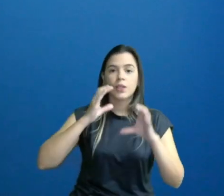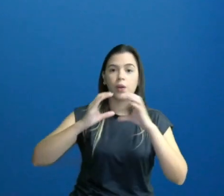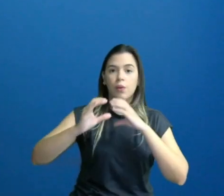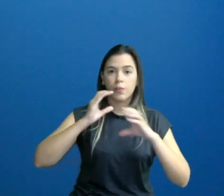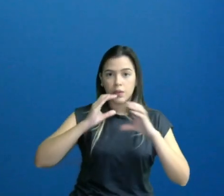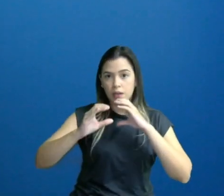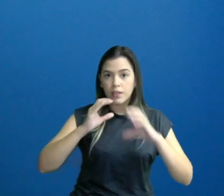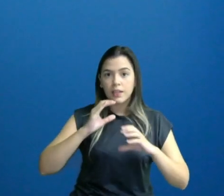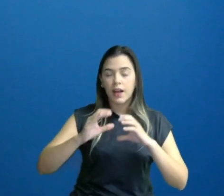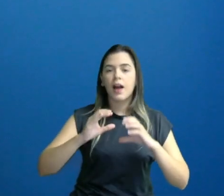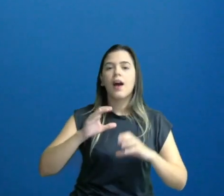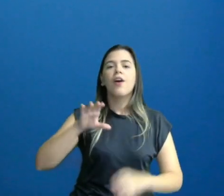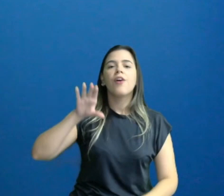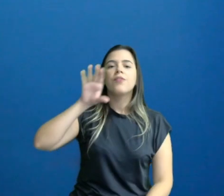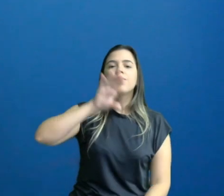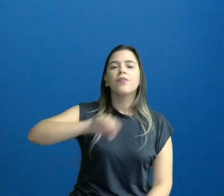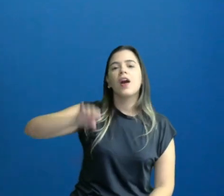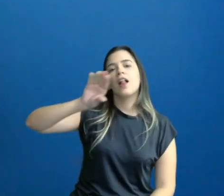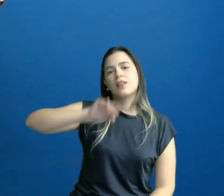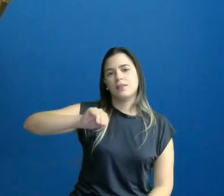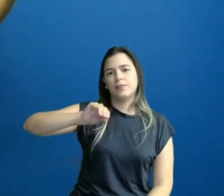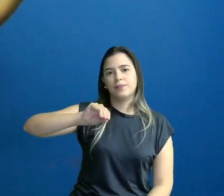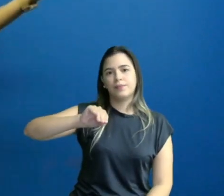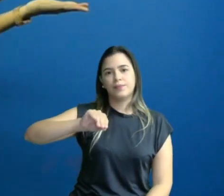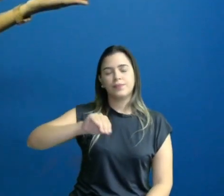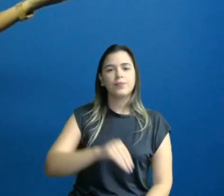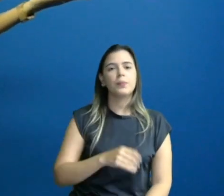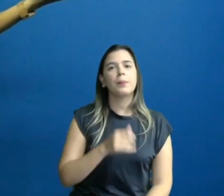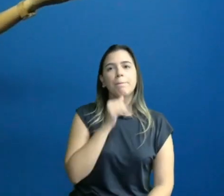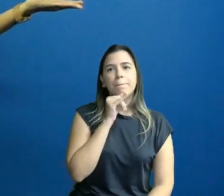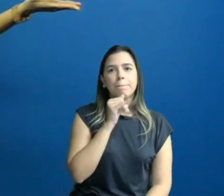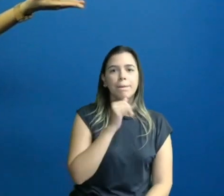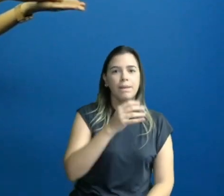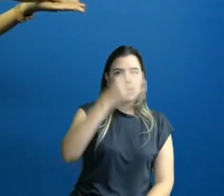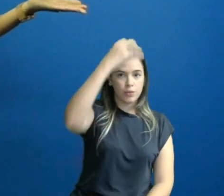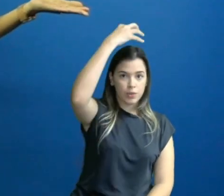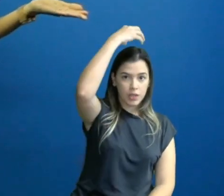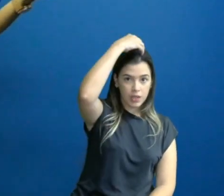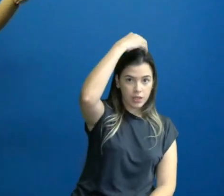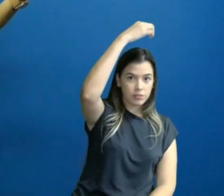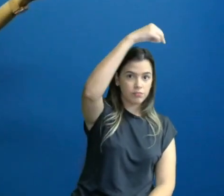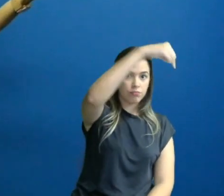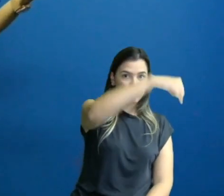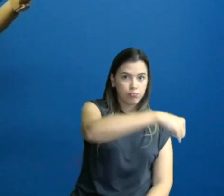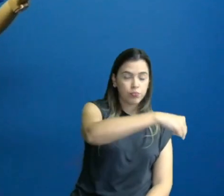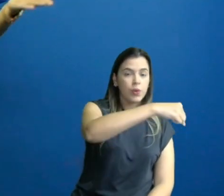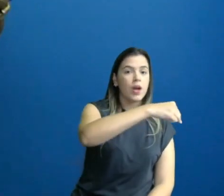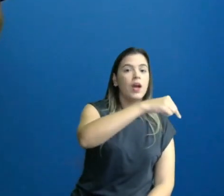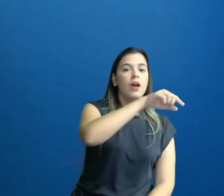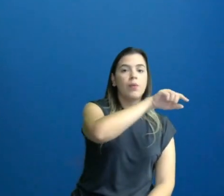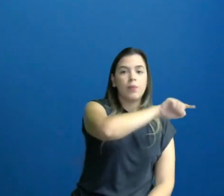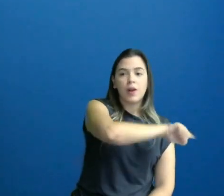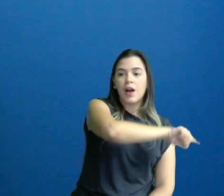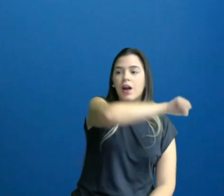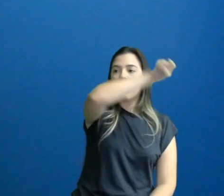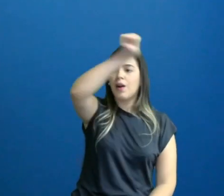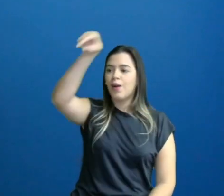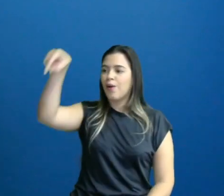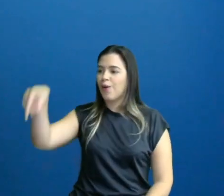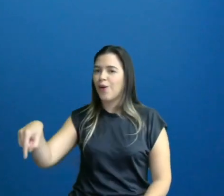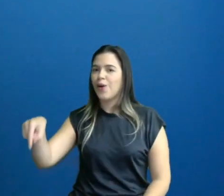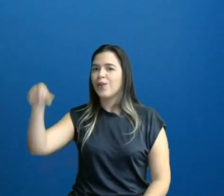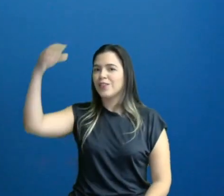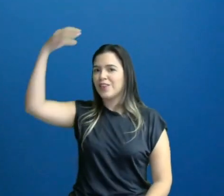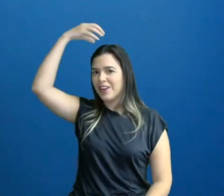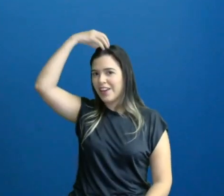através da fala saiu um por exemplo de um reino para transmitir a mensagem falada para um outro